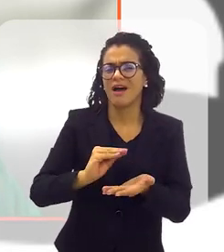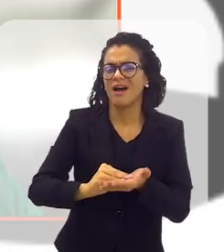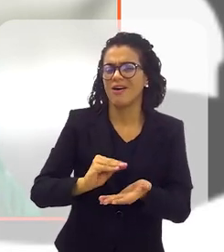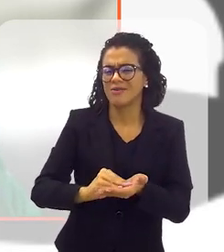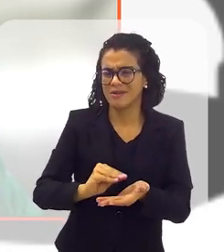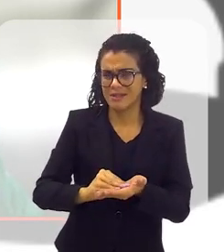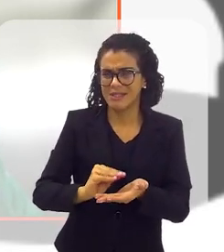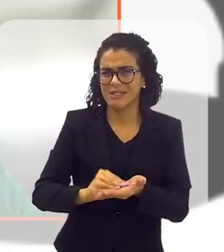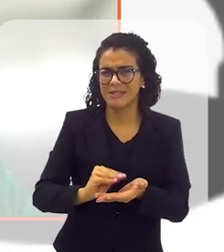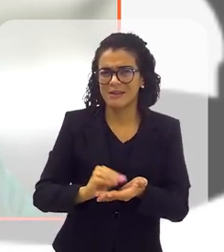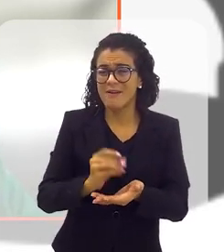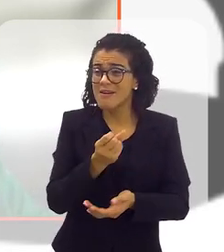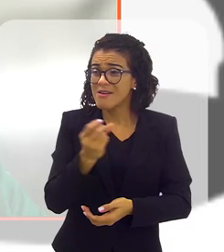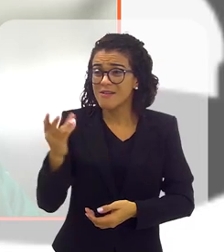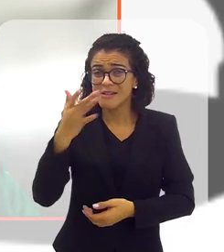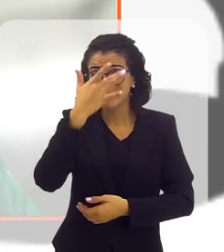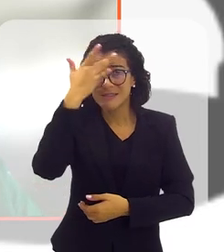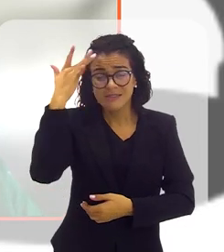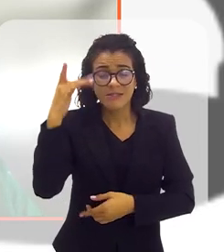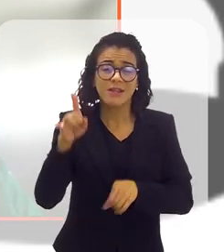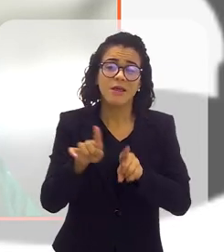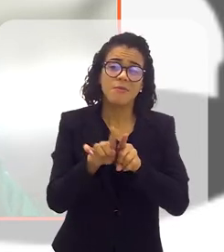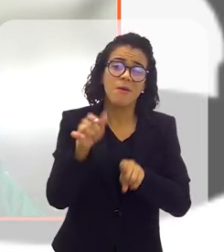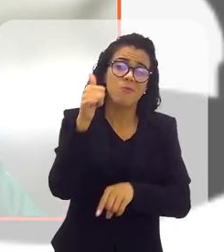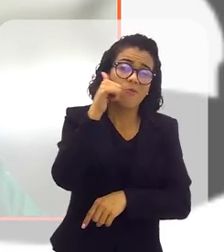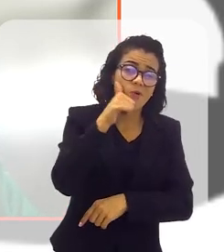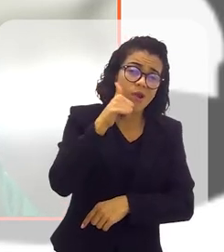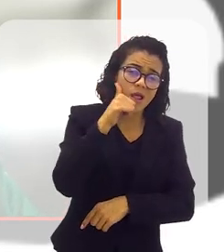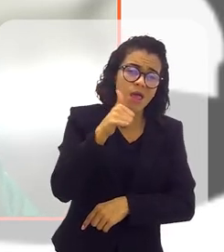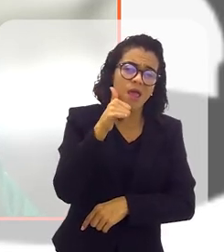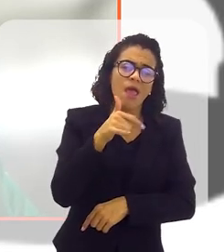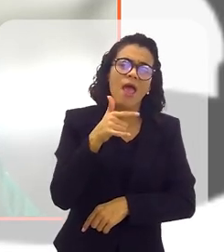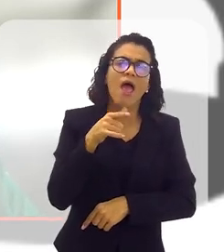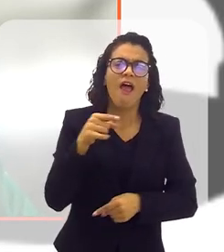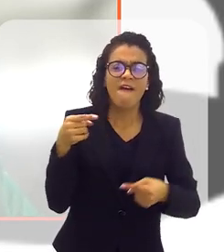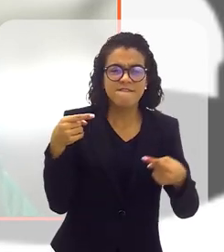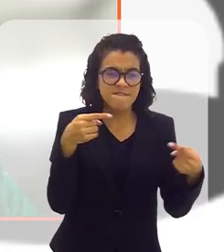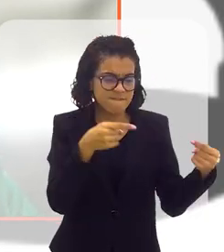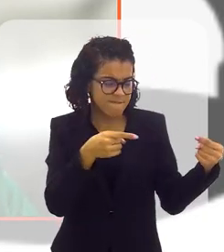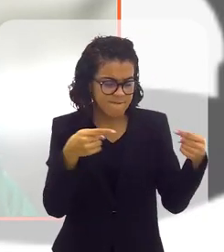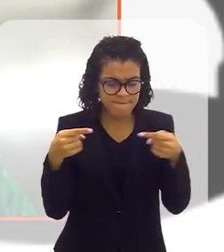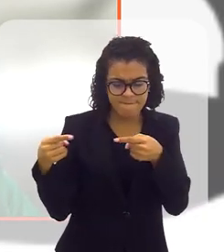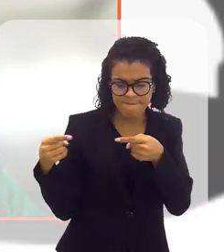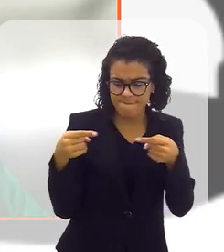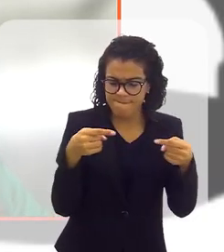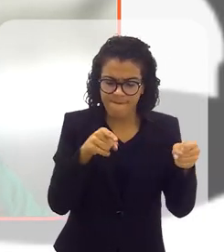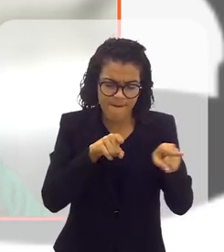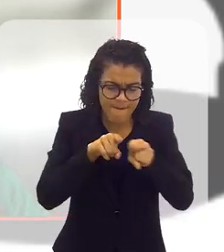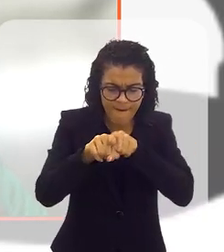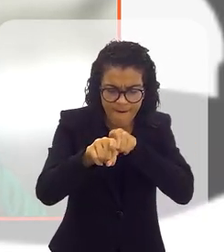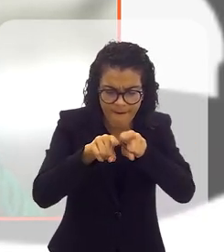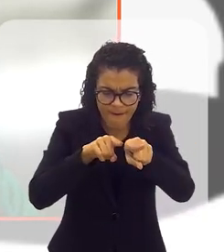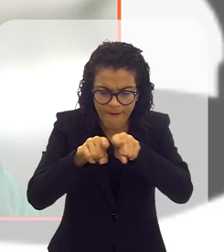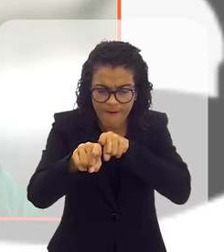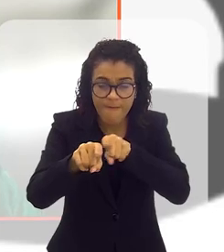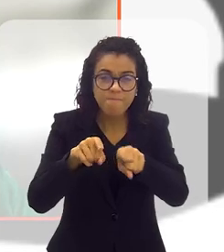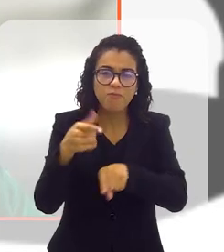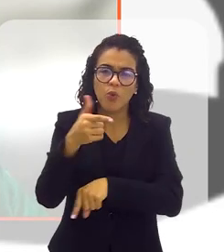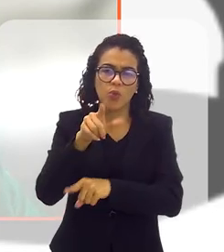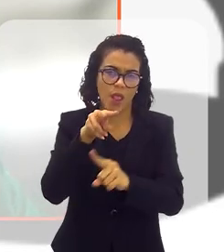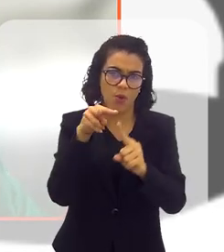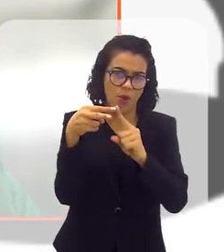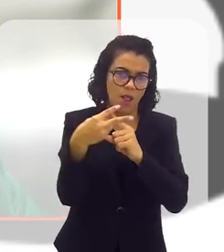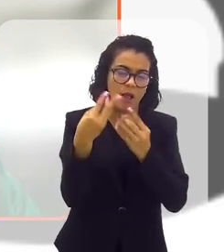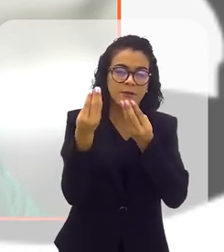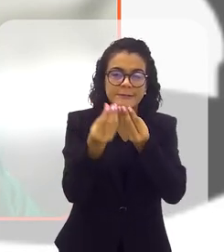que falta ainda, né? Muitas pessoas, muitas mulheres ainda são muito competitivas e não têm esse